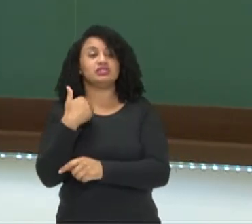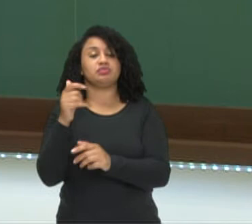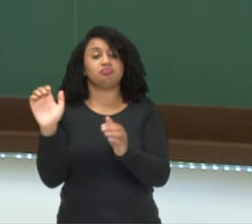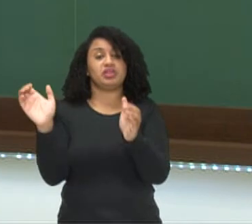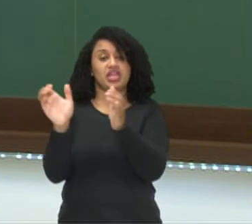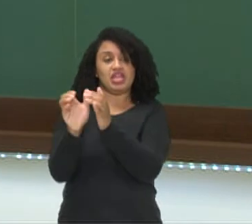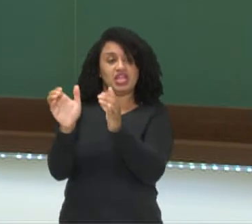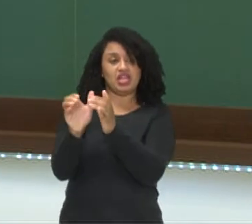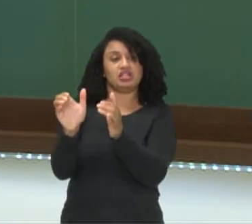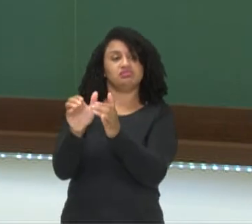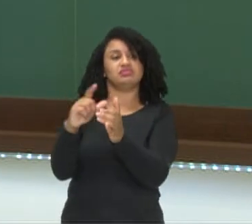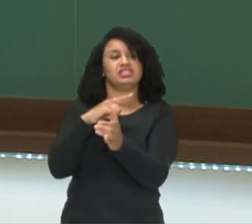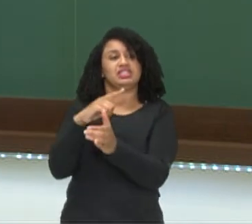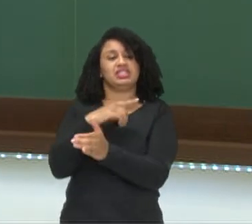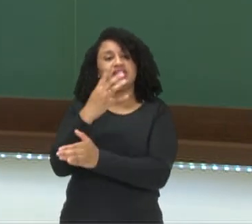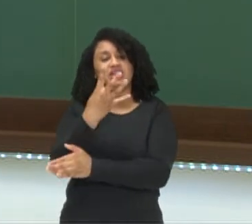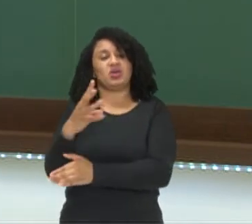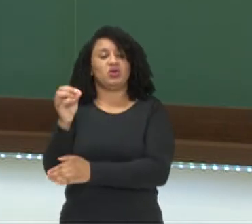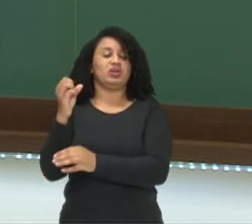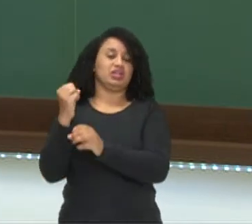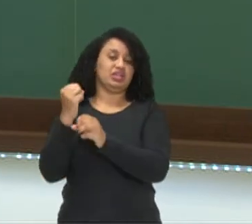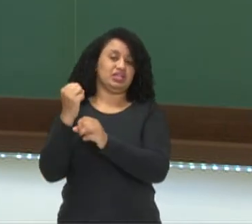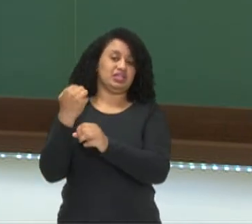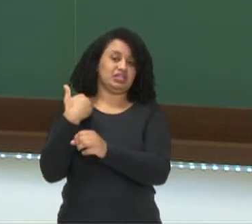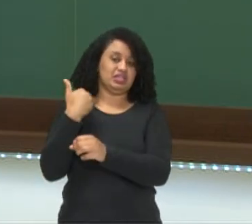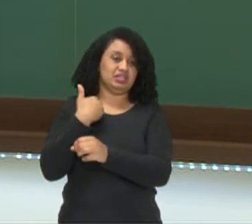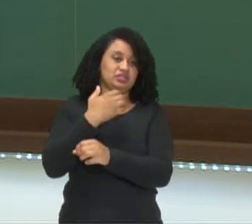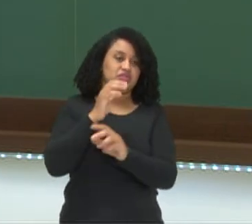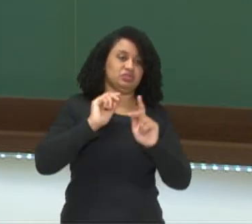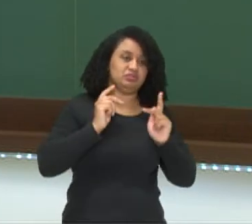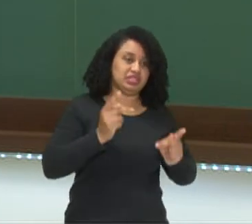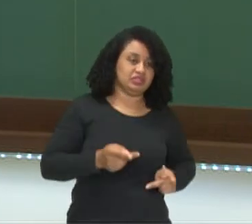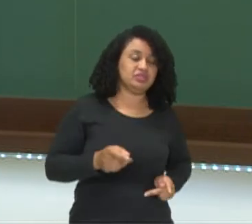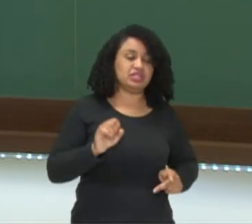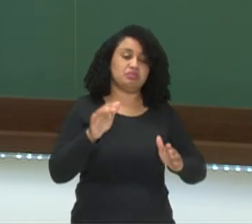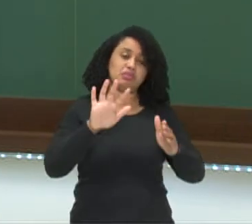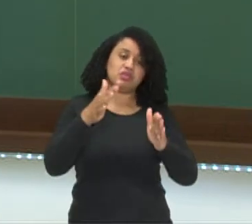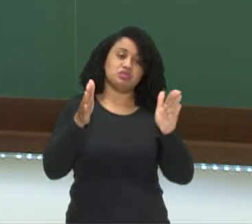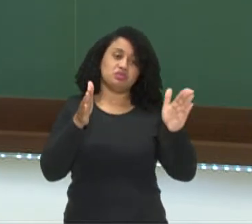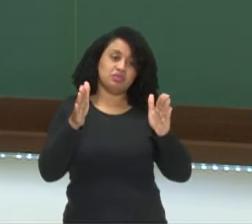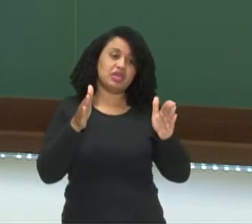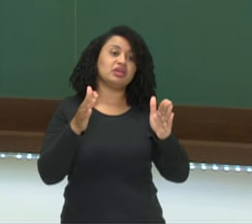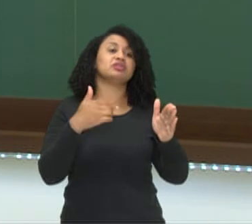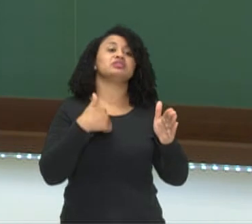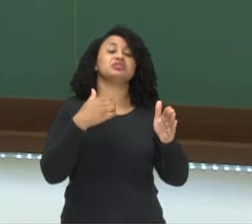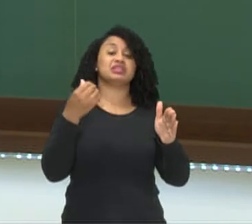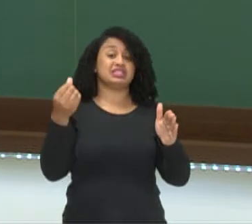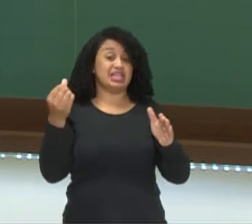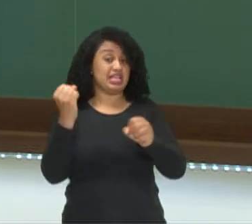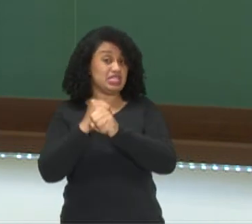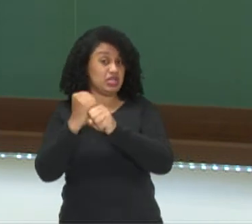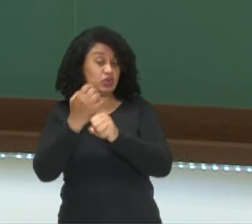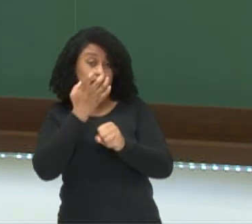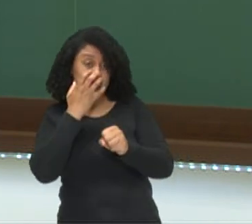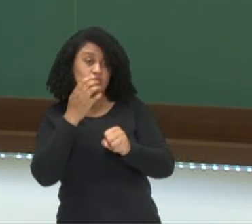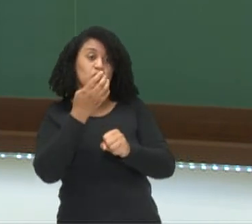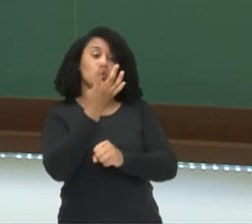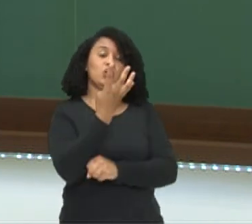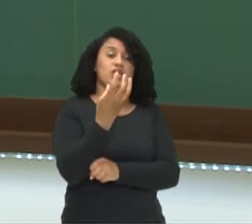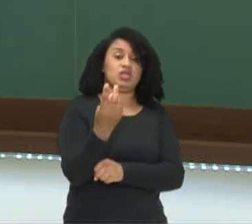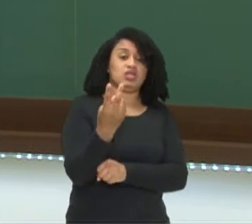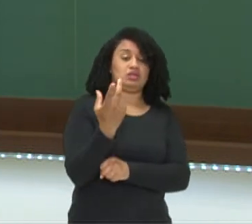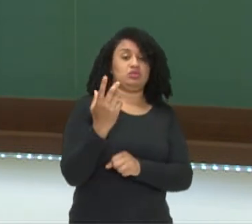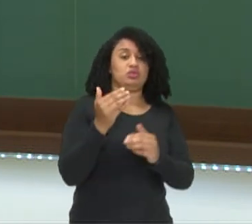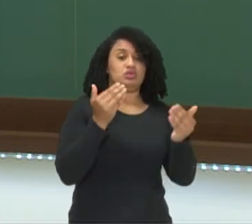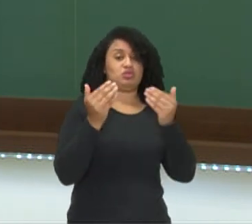raça pequena, ele equivale a 40 anos. Se a raça for média, os mesmos 6 anos equivalem a 42